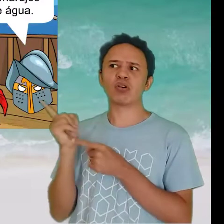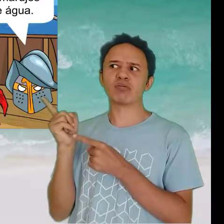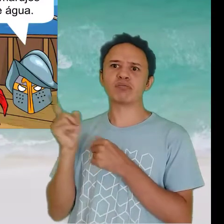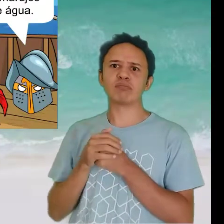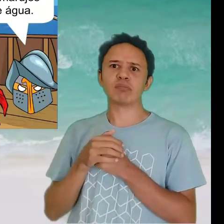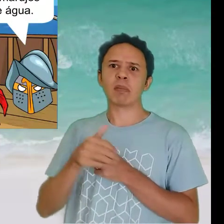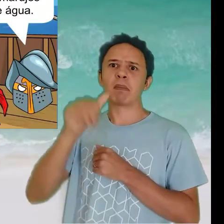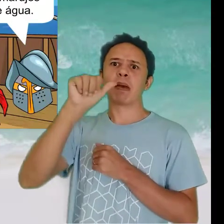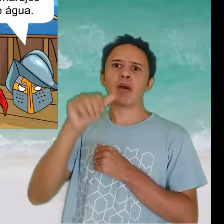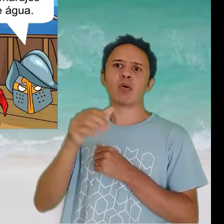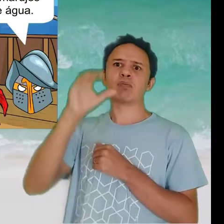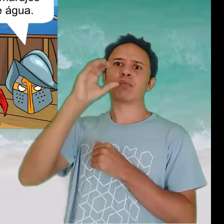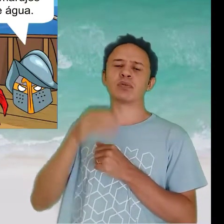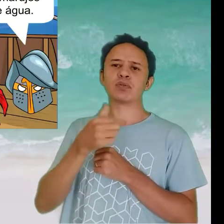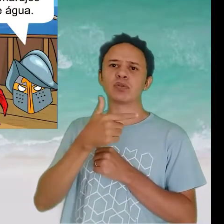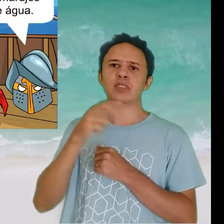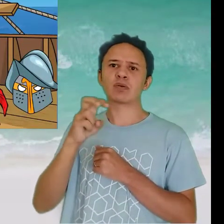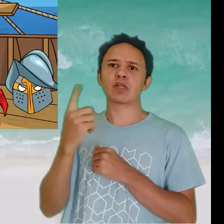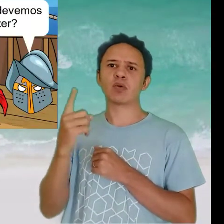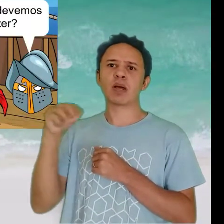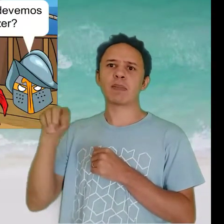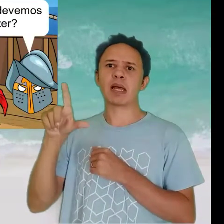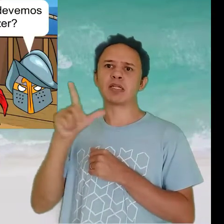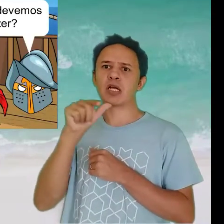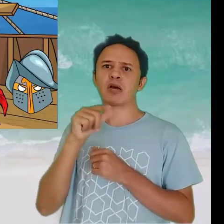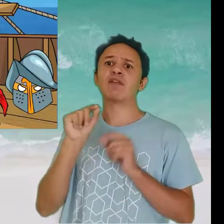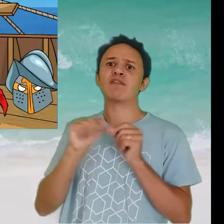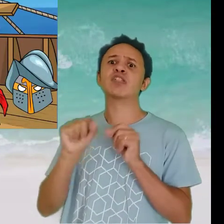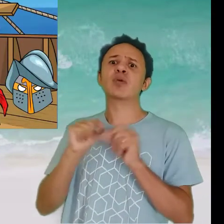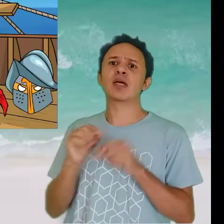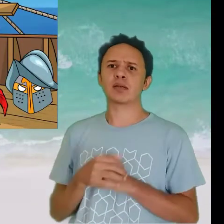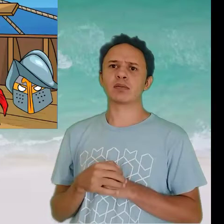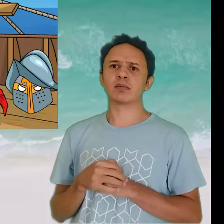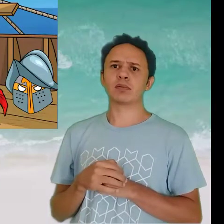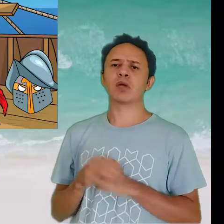encontramos esses marujos bebendo 251 ml de água. O que devemos fazer?